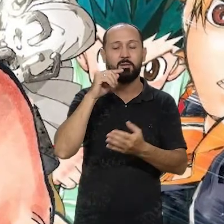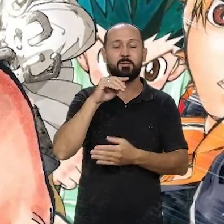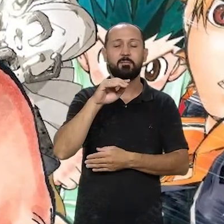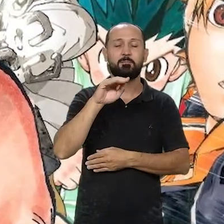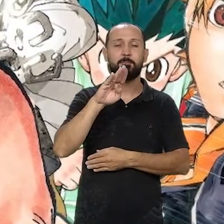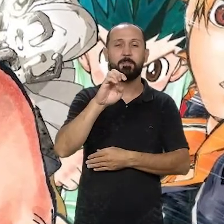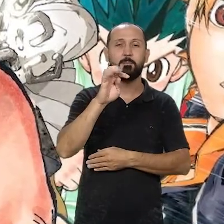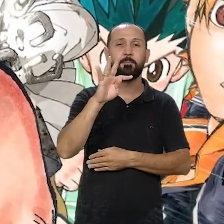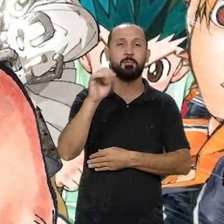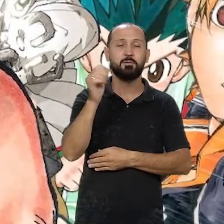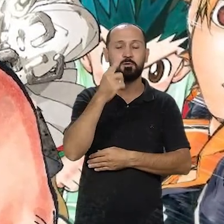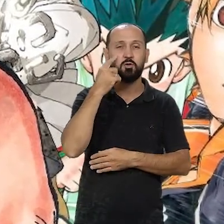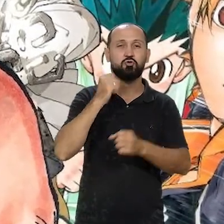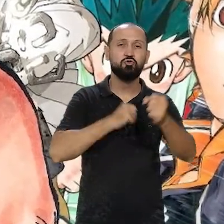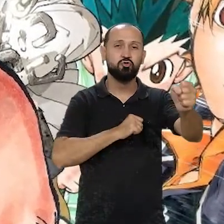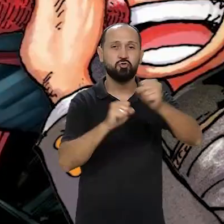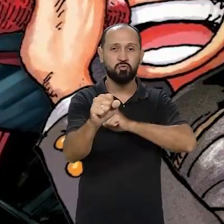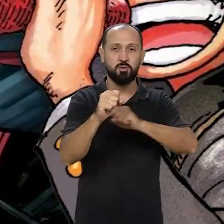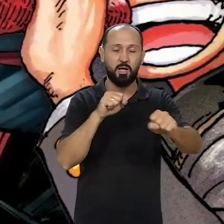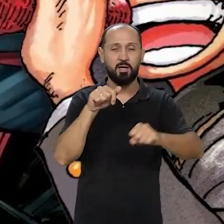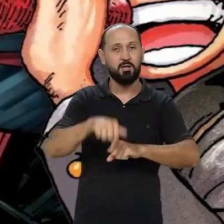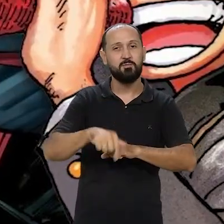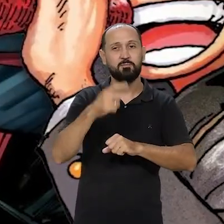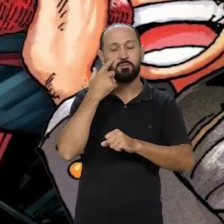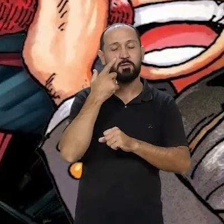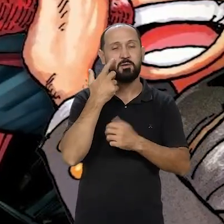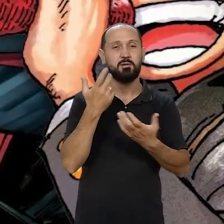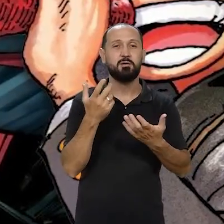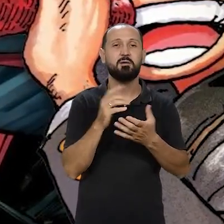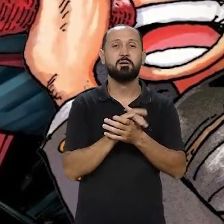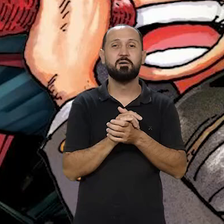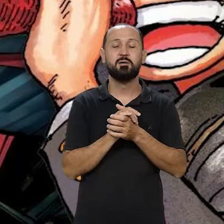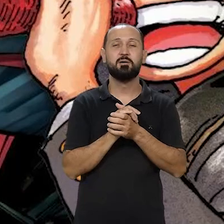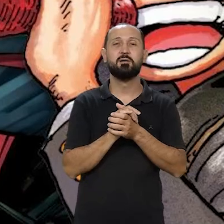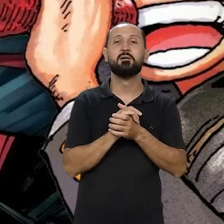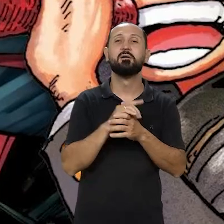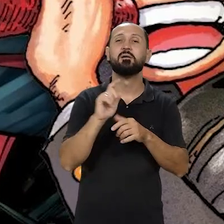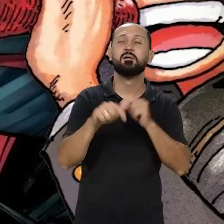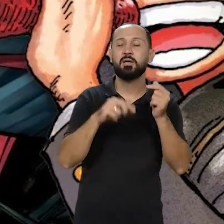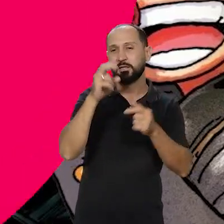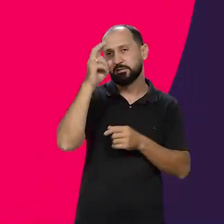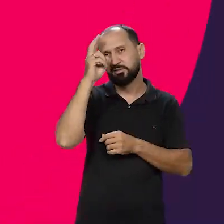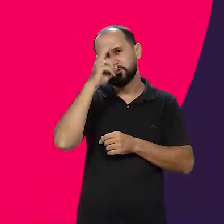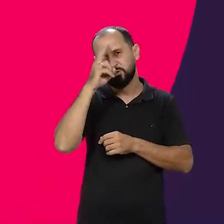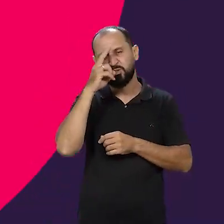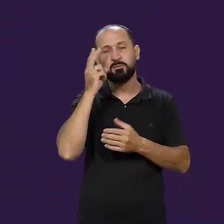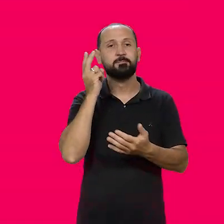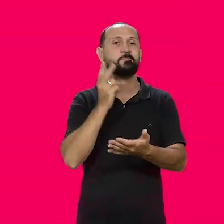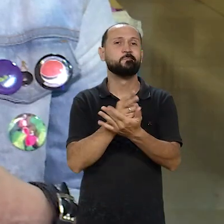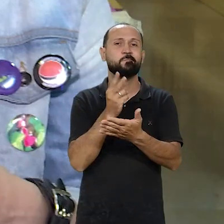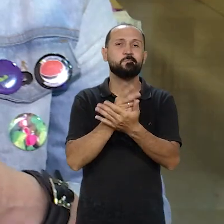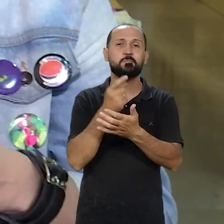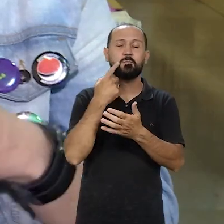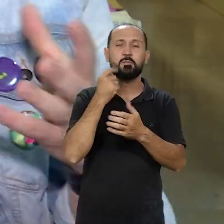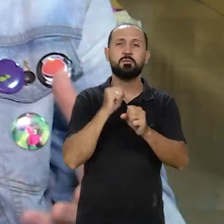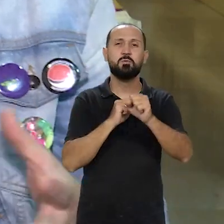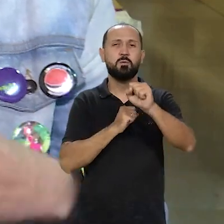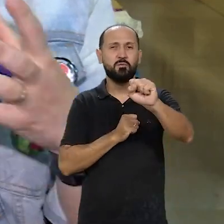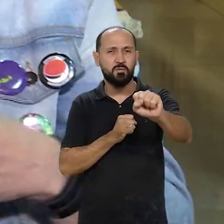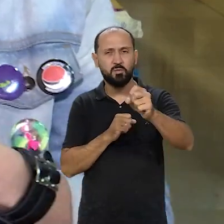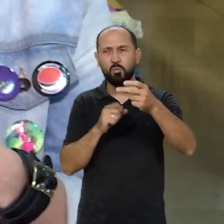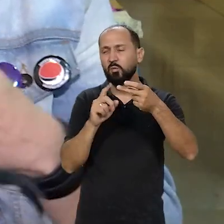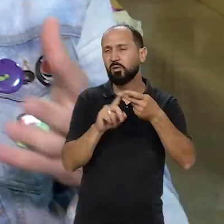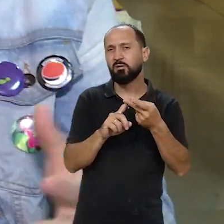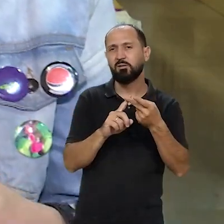o Battle Shonen, né, ou o Shonen de lutinha. Aqui no Brasil a gente chama Shonen de lutinha, que é essa história que é sobre